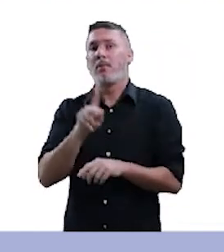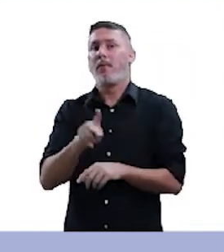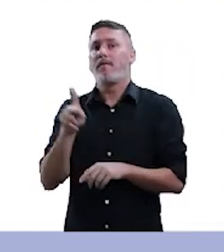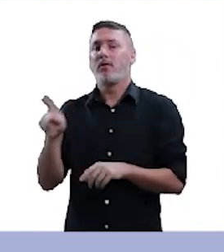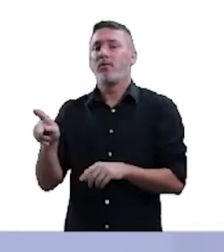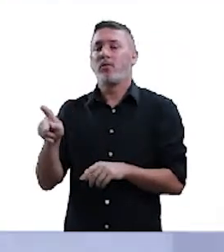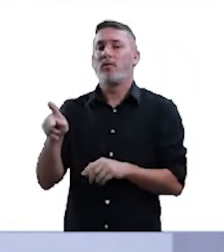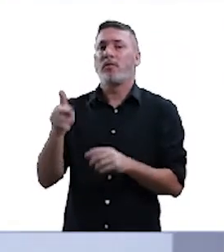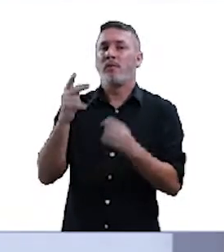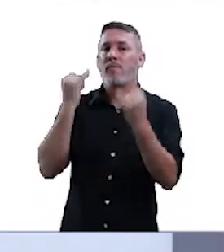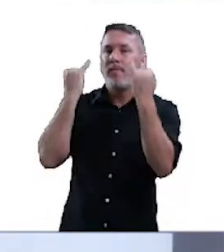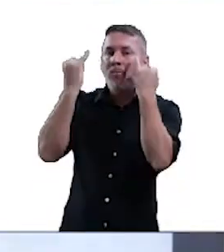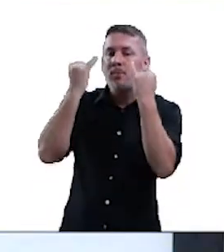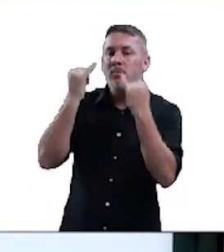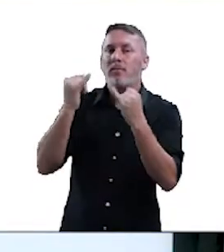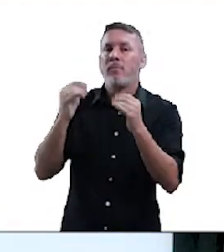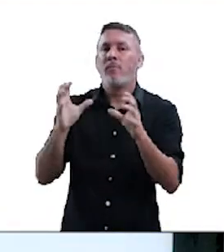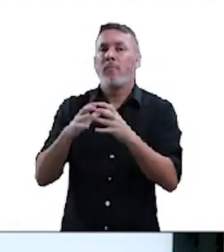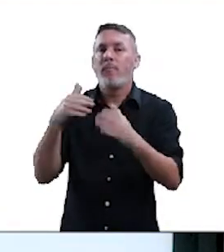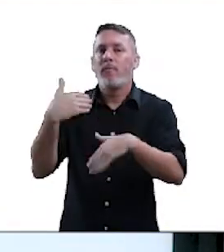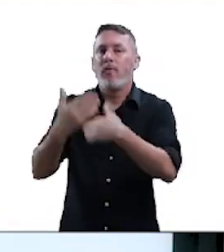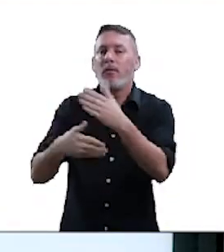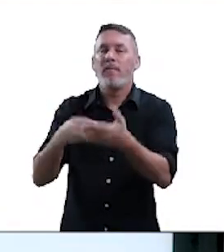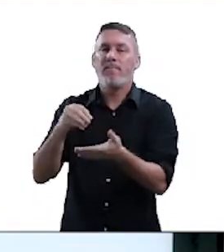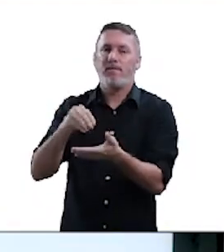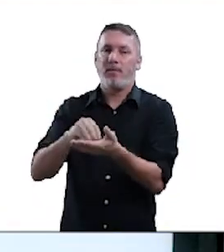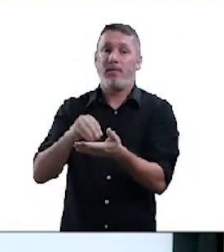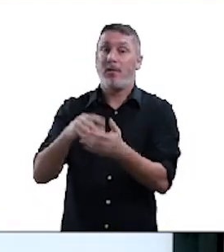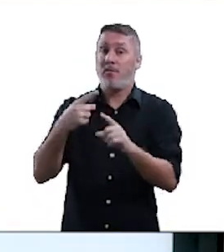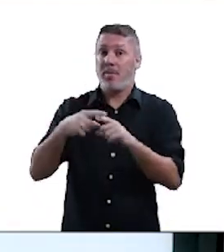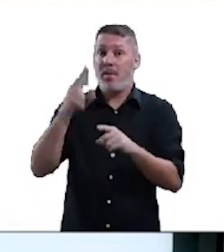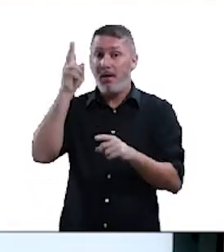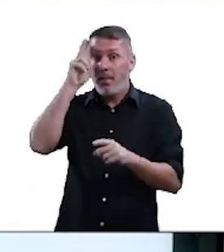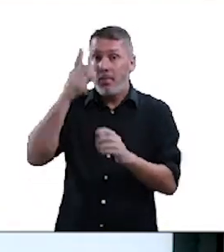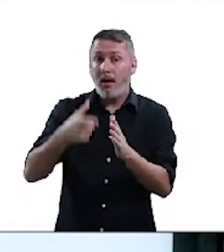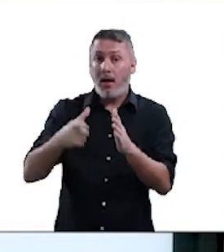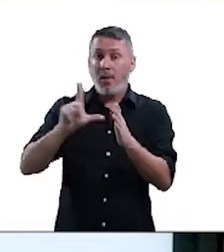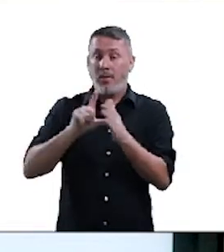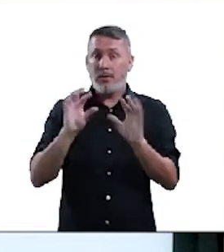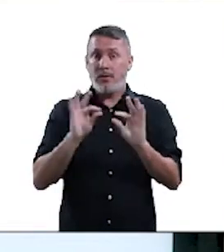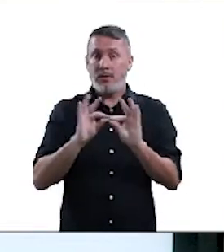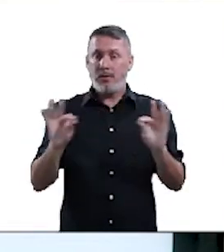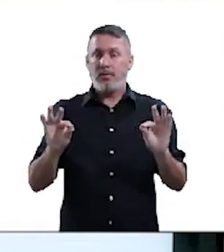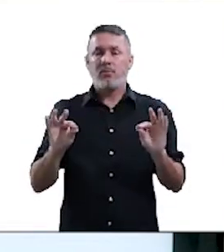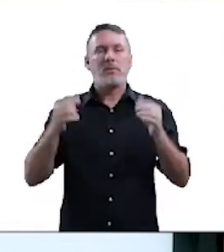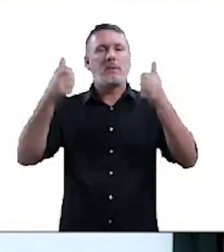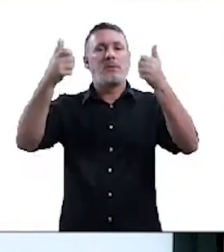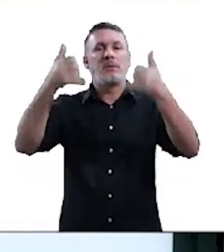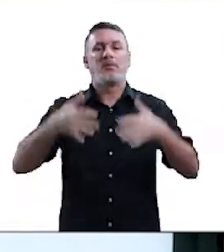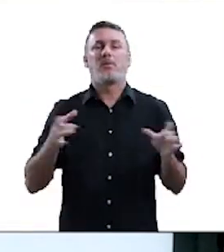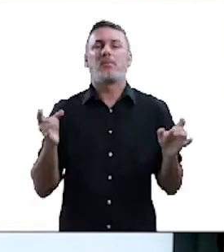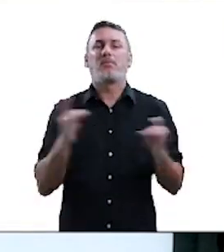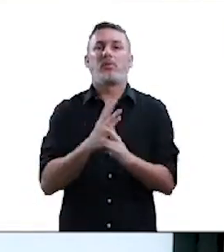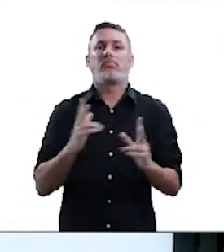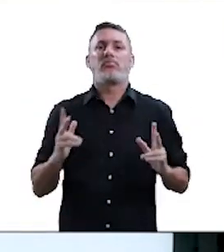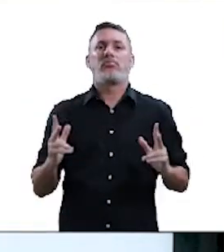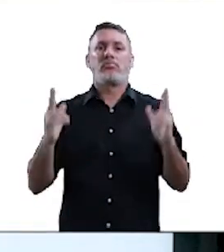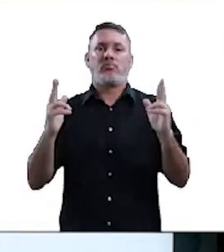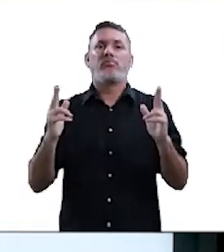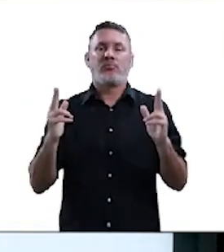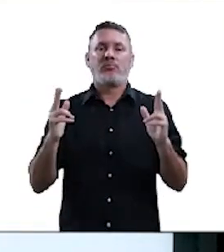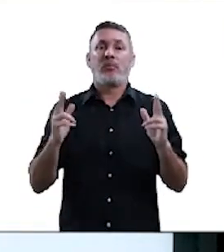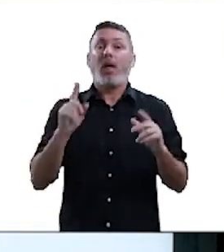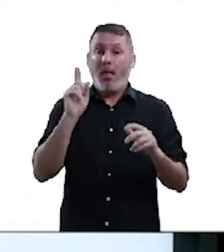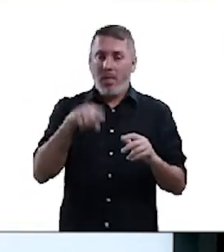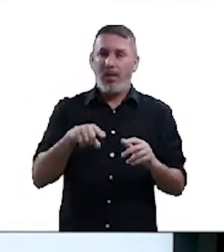Vamos parar por aqui, porque o que ele retratou no tópico frasal, ele já trabalhou nessa parte. Então, o